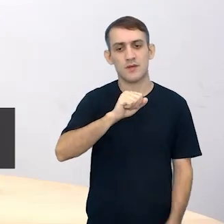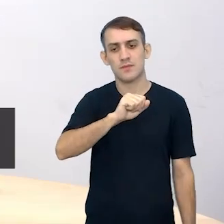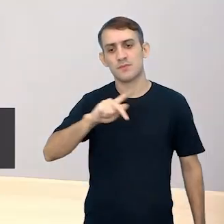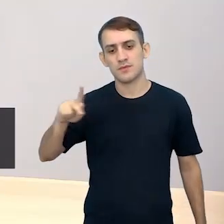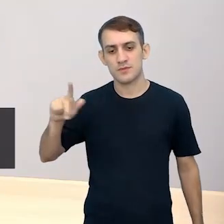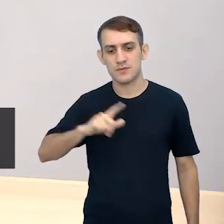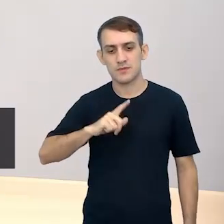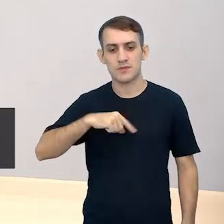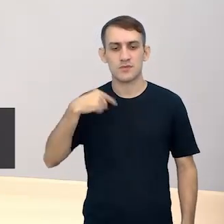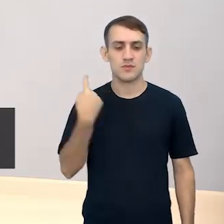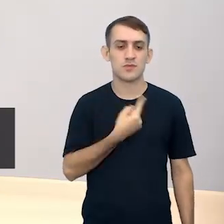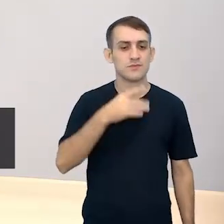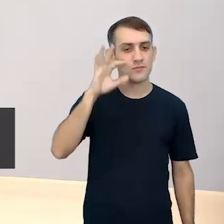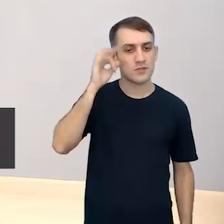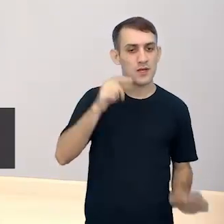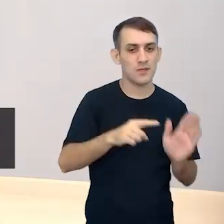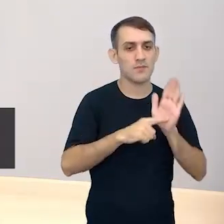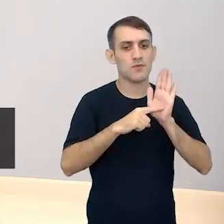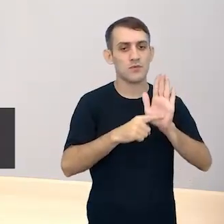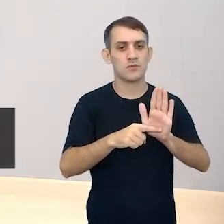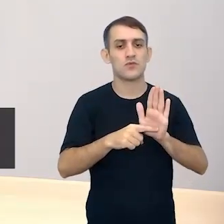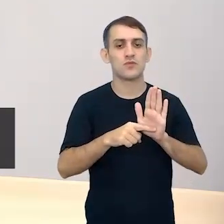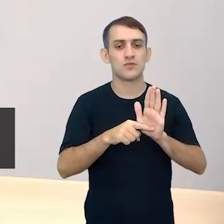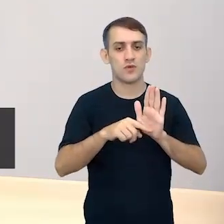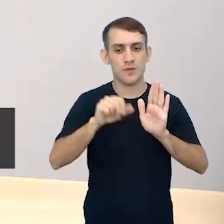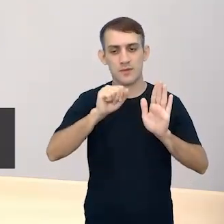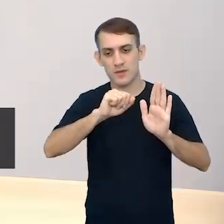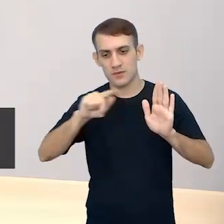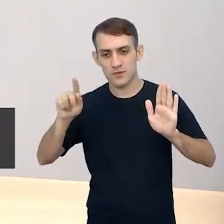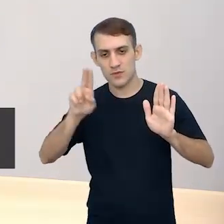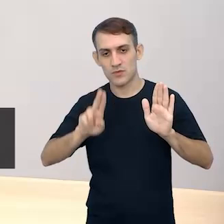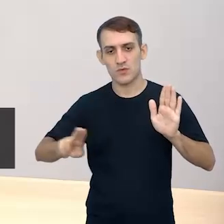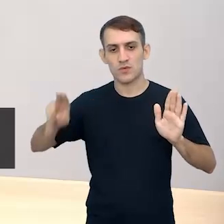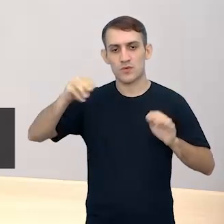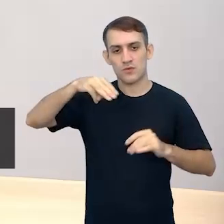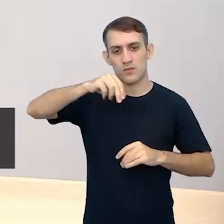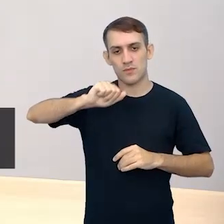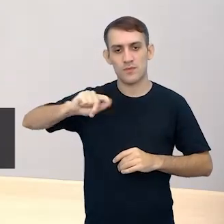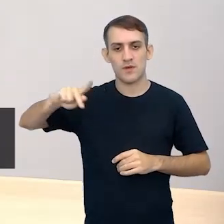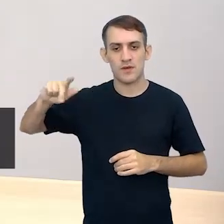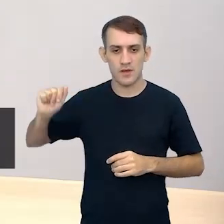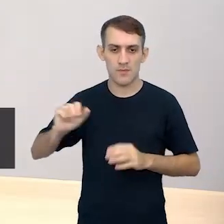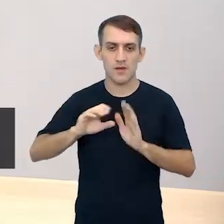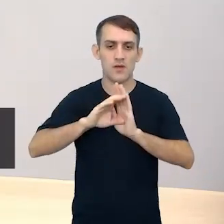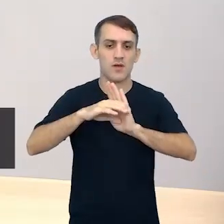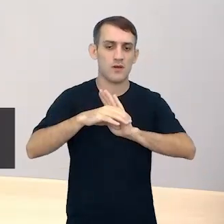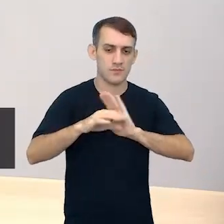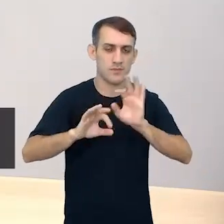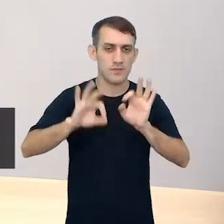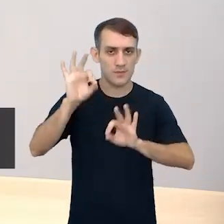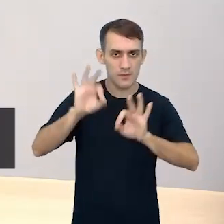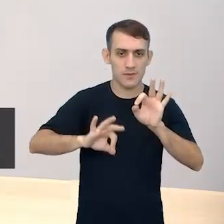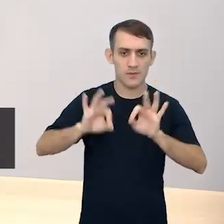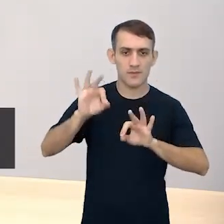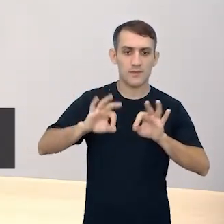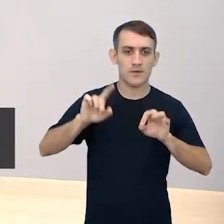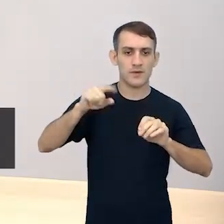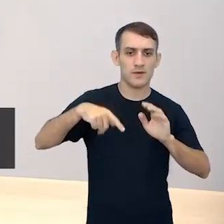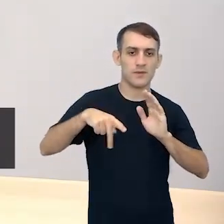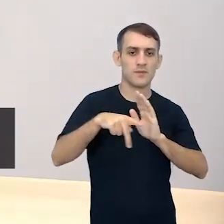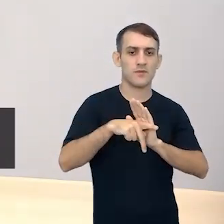até mostrou um aplicativo aqui que utiliza o mapa conceitual para construção, né? Que é o